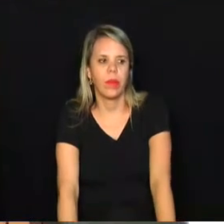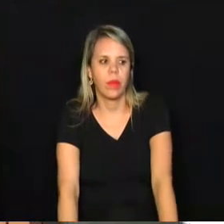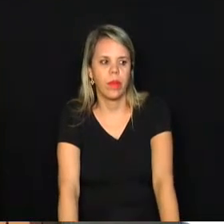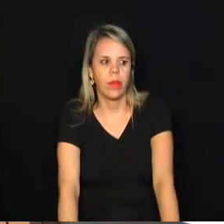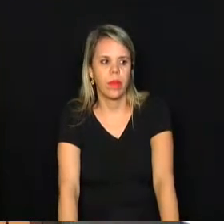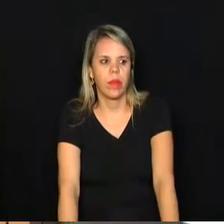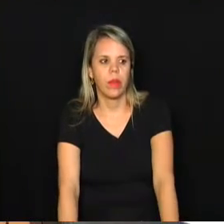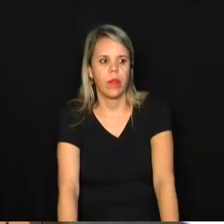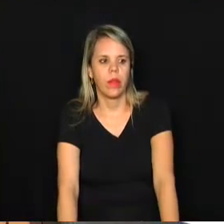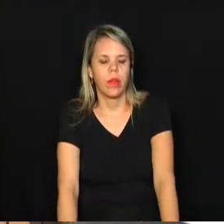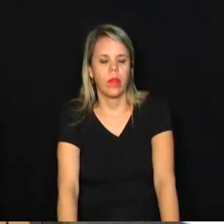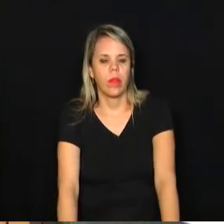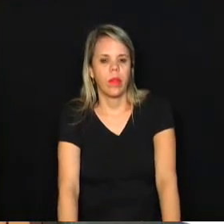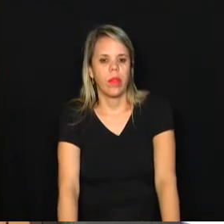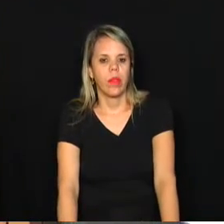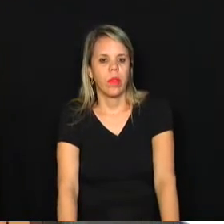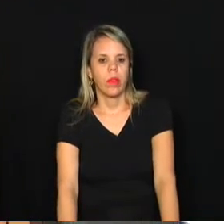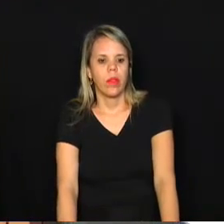Obrigado, doutor Peter.